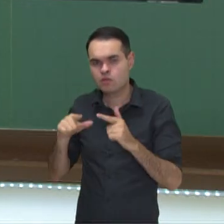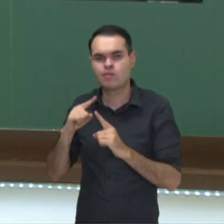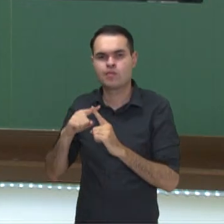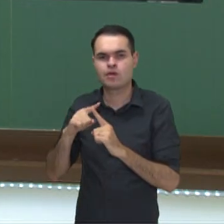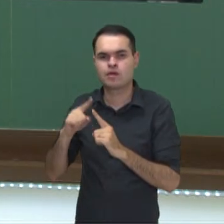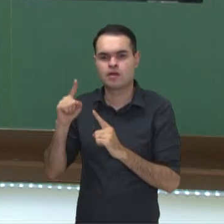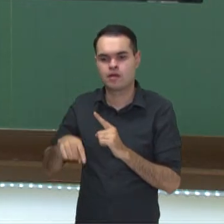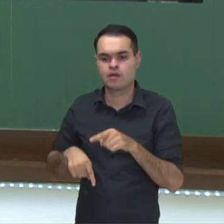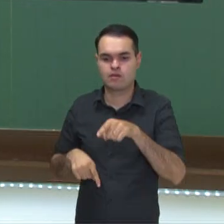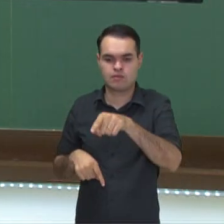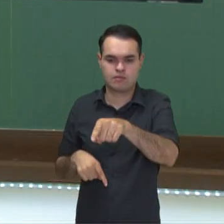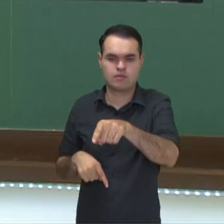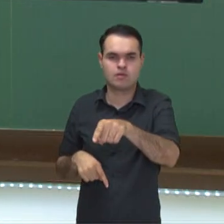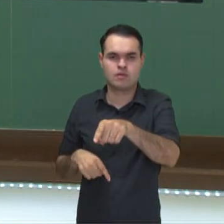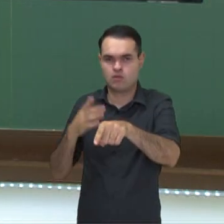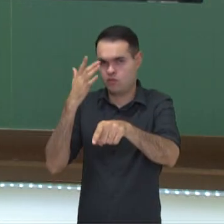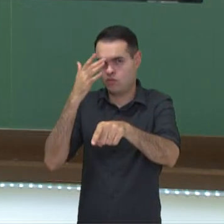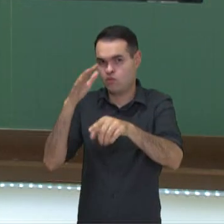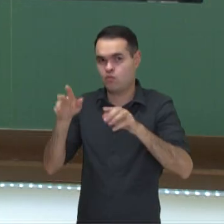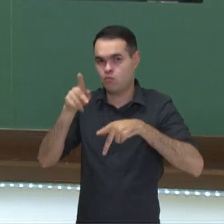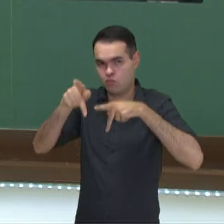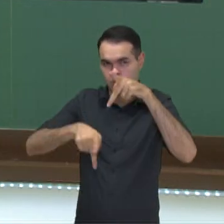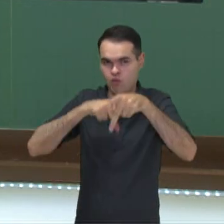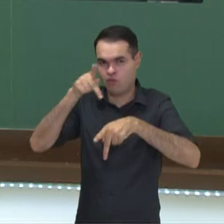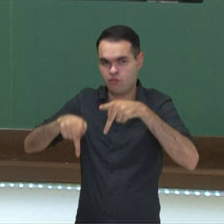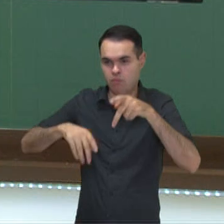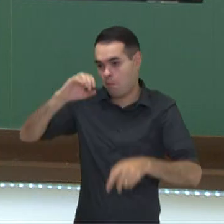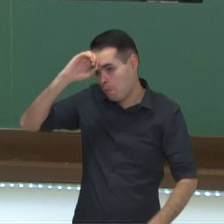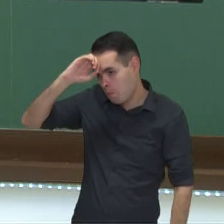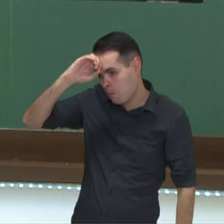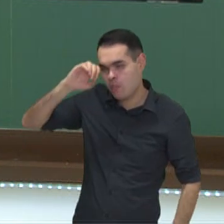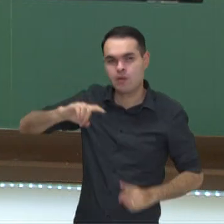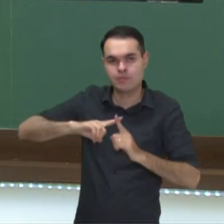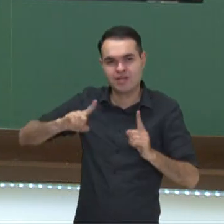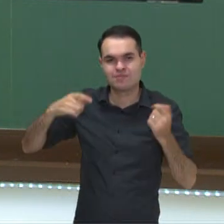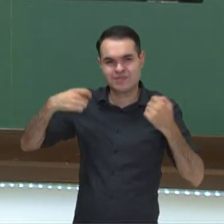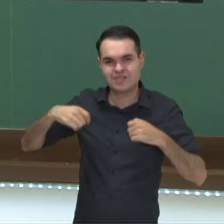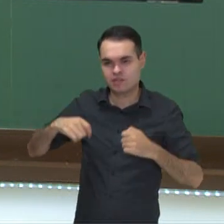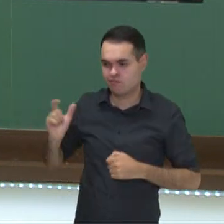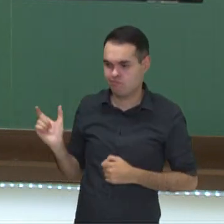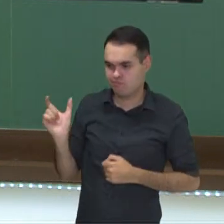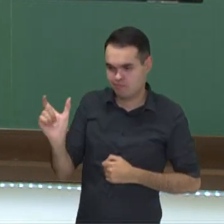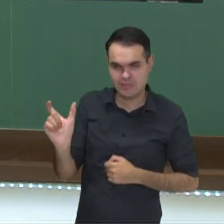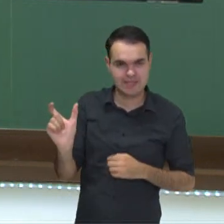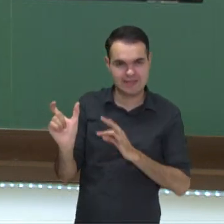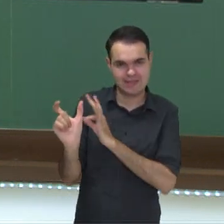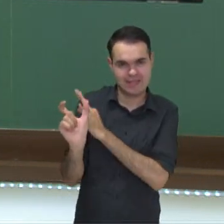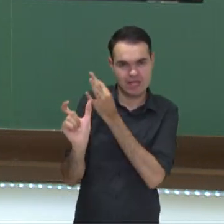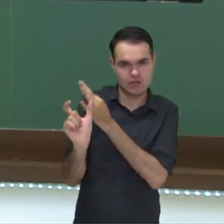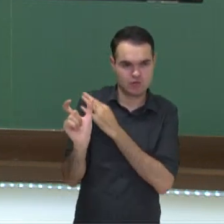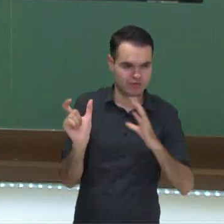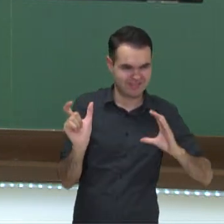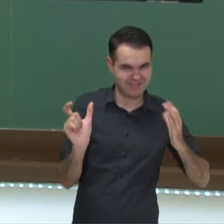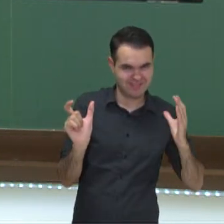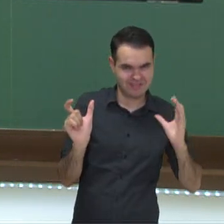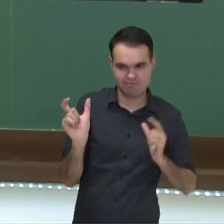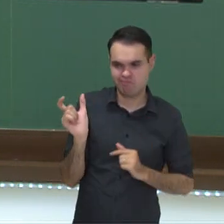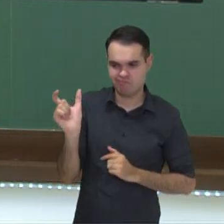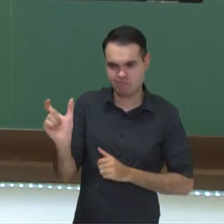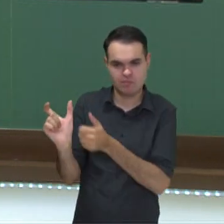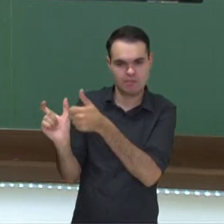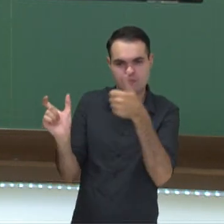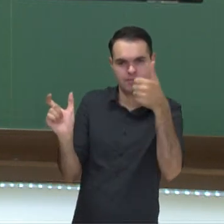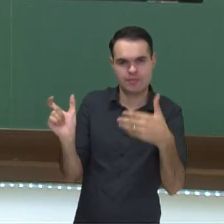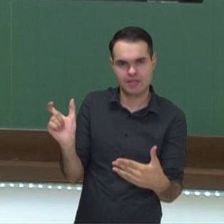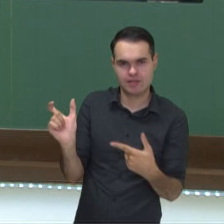é leigo, mas ele precisa saber os termos técnicos do que está sendo tratado. Então, os nomes técnicos, sim, irão aparecer,